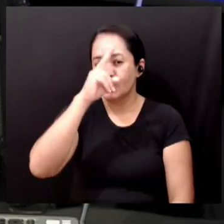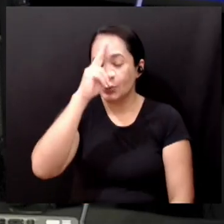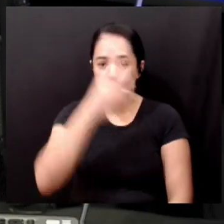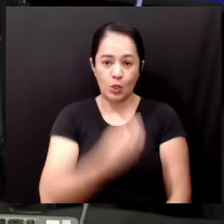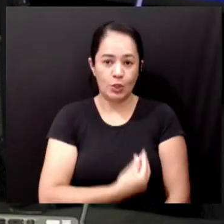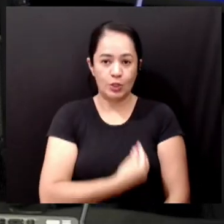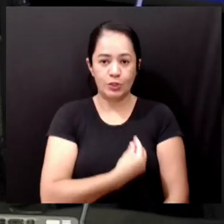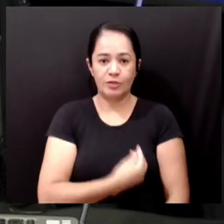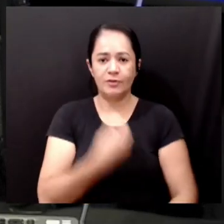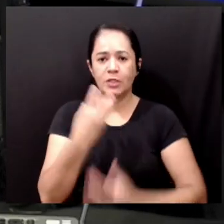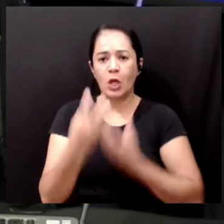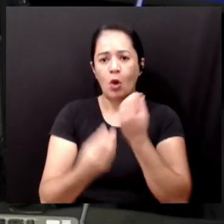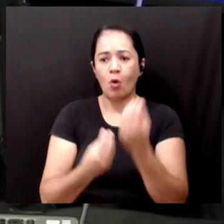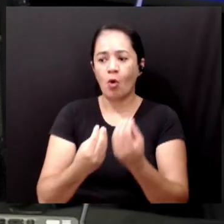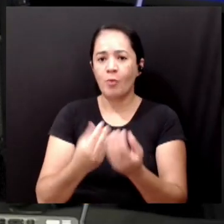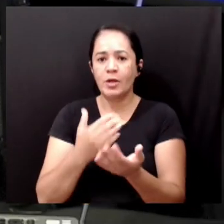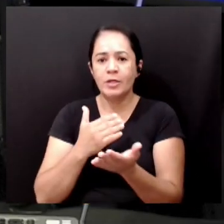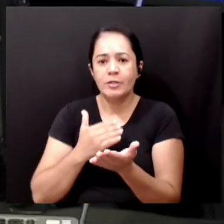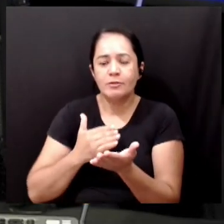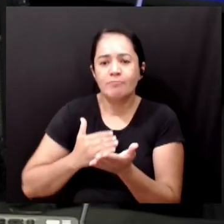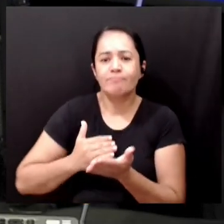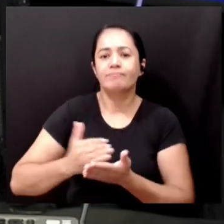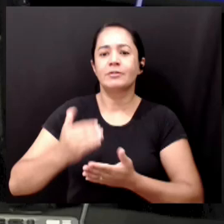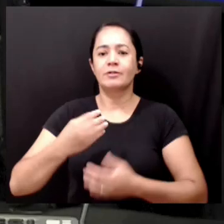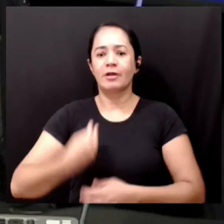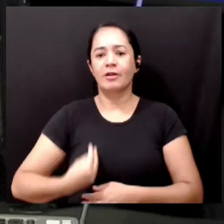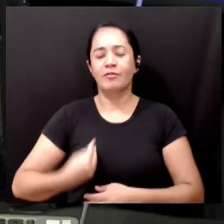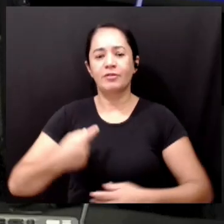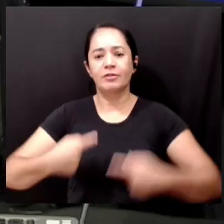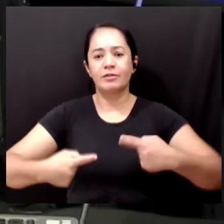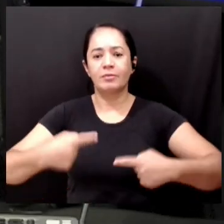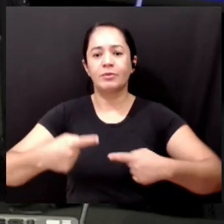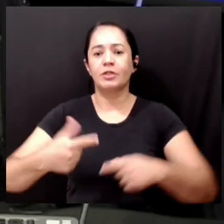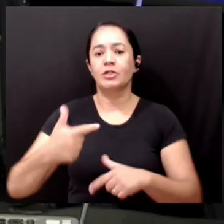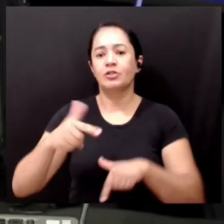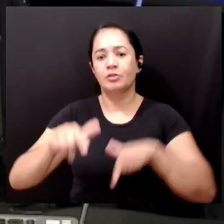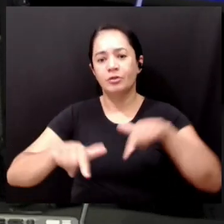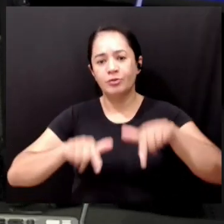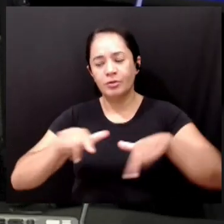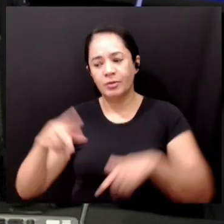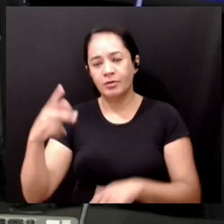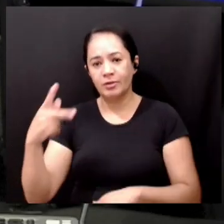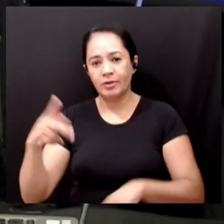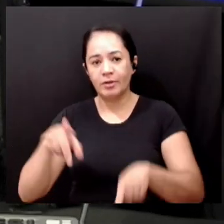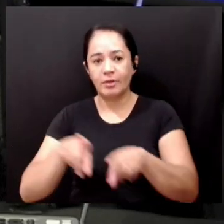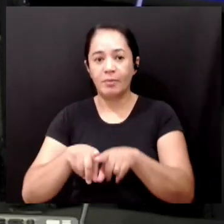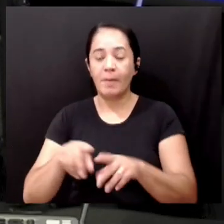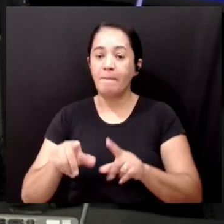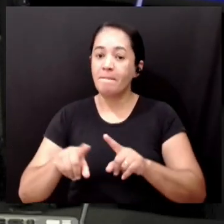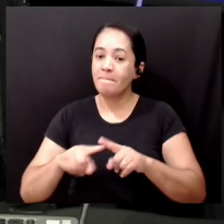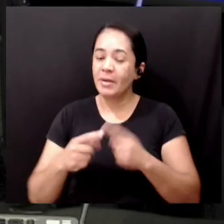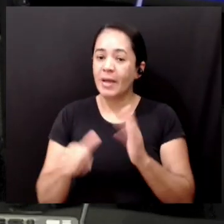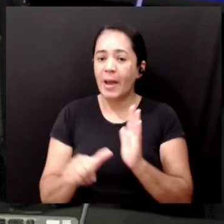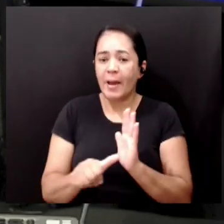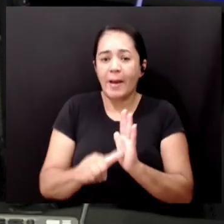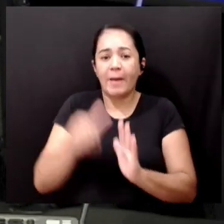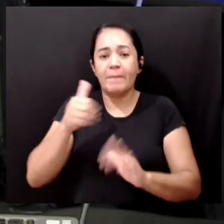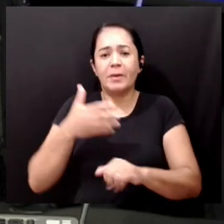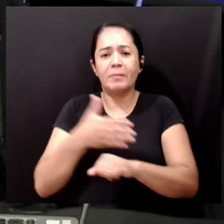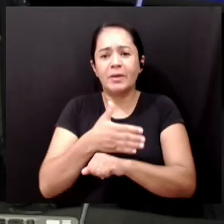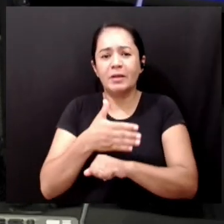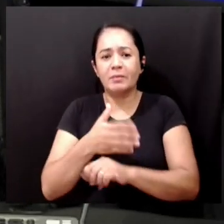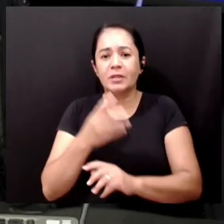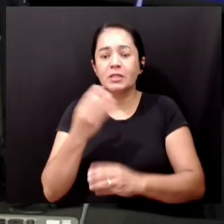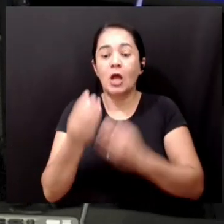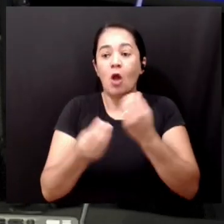na política, sobre a sua atuação. Mas sempre a primeira participação a gente quer saber quem é a pessoa por